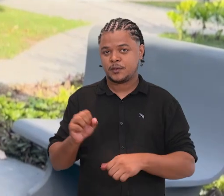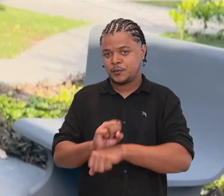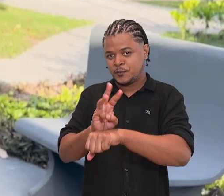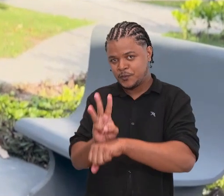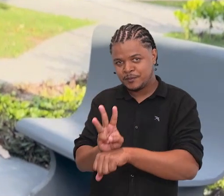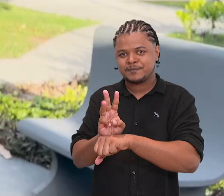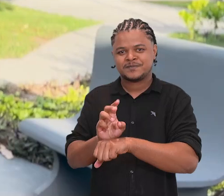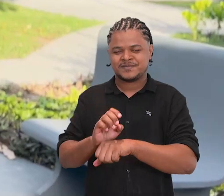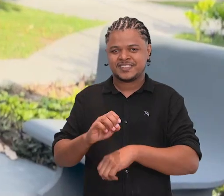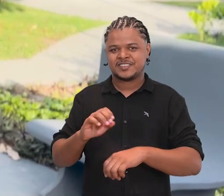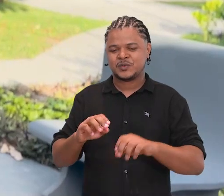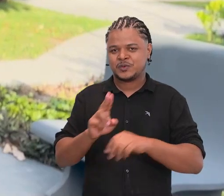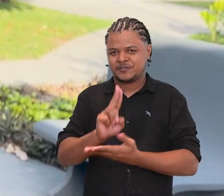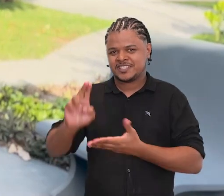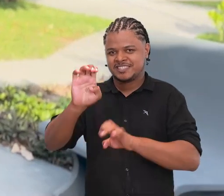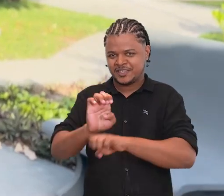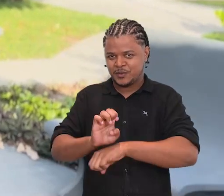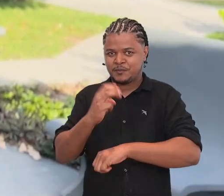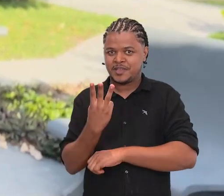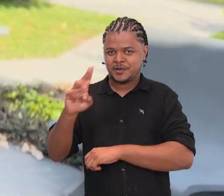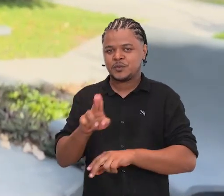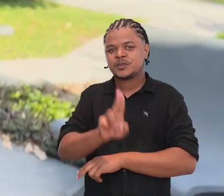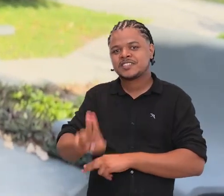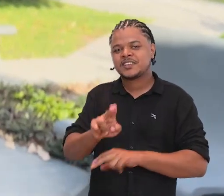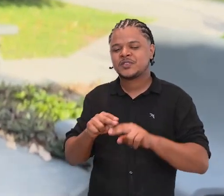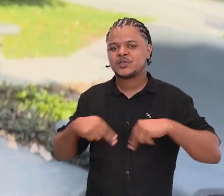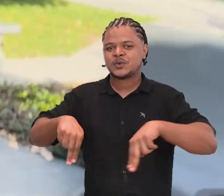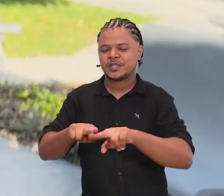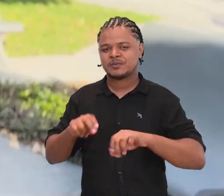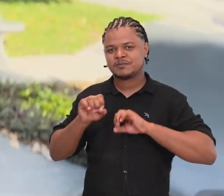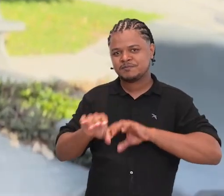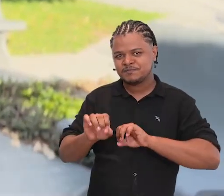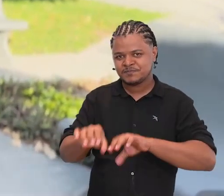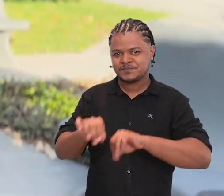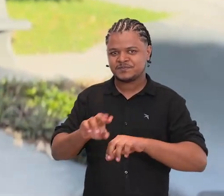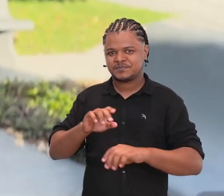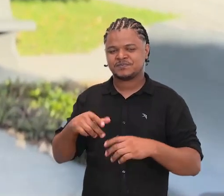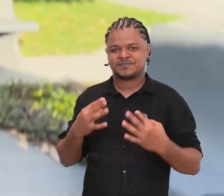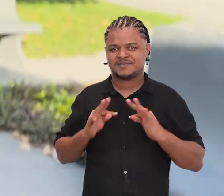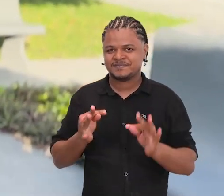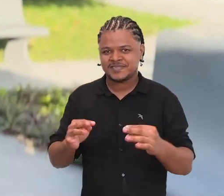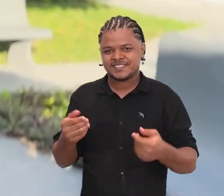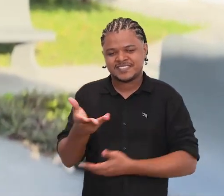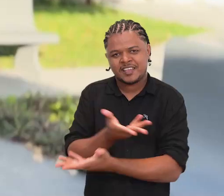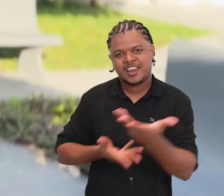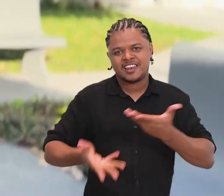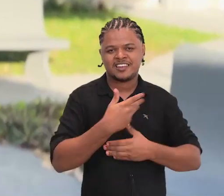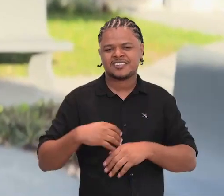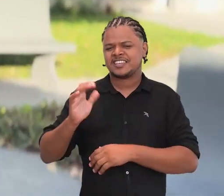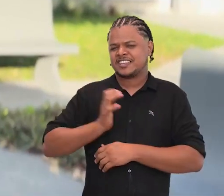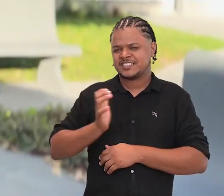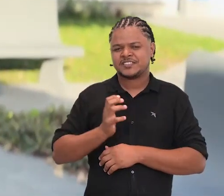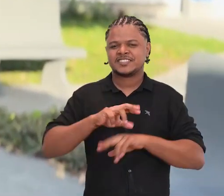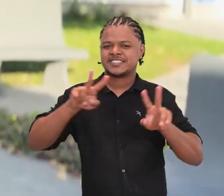Universidade Estadual do Maranhão, por meio do Núcleo de Tecnologias para a Educação, o EMANET, vem promovendo diálogos enriquecedores sobre o